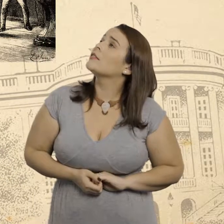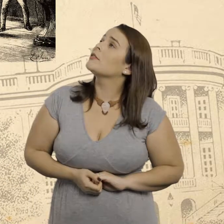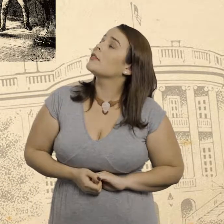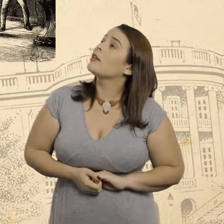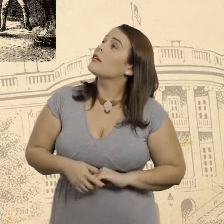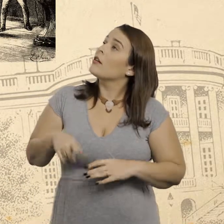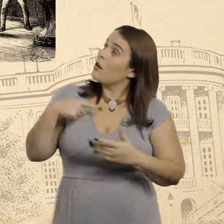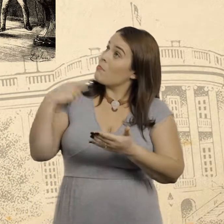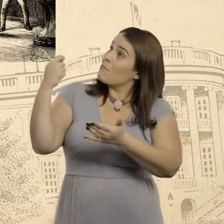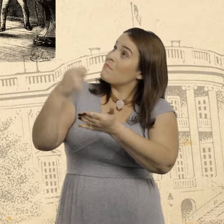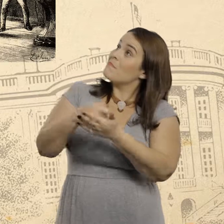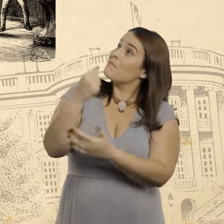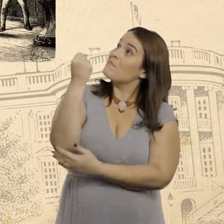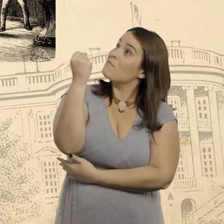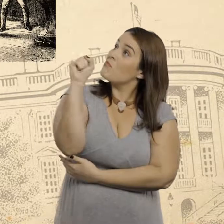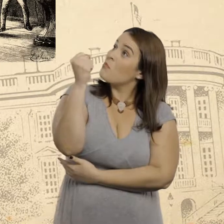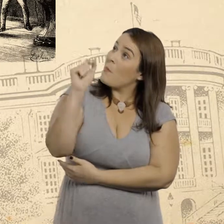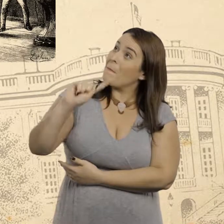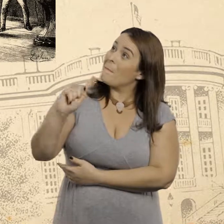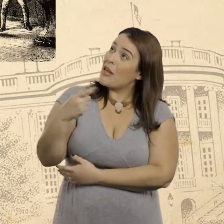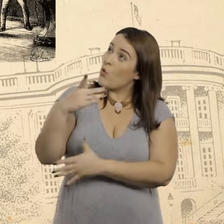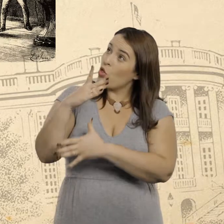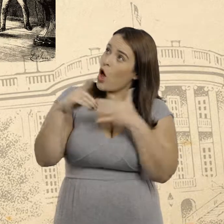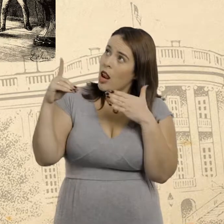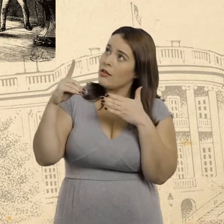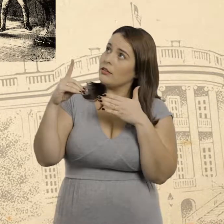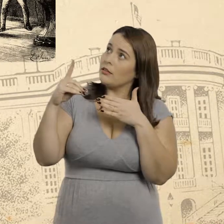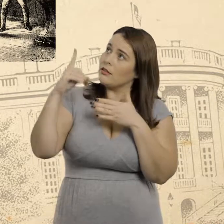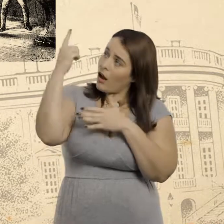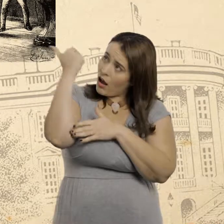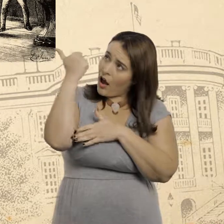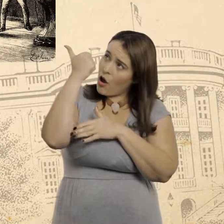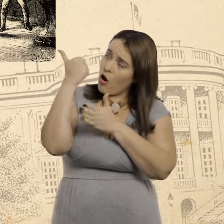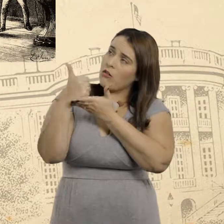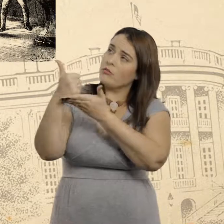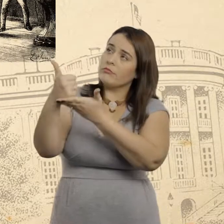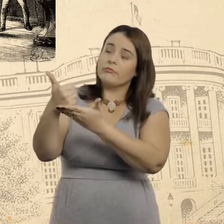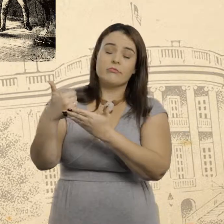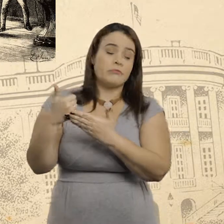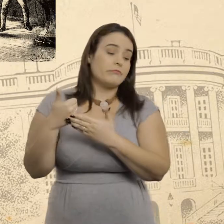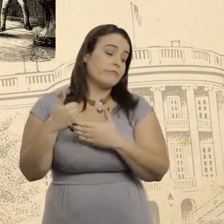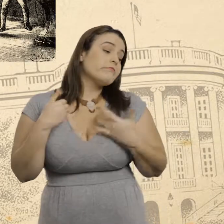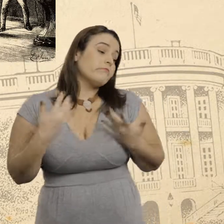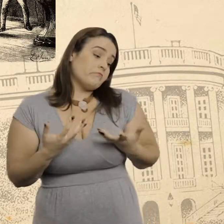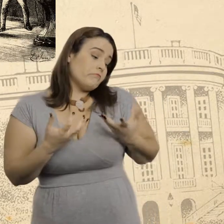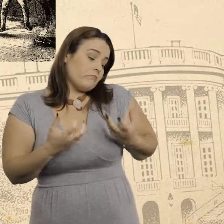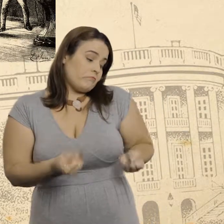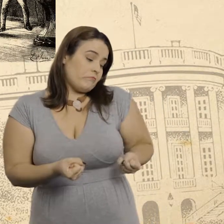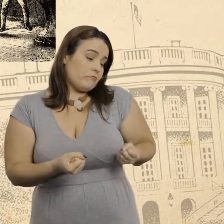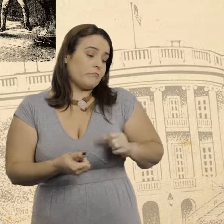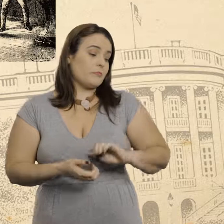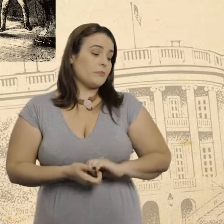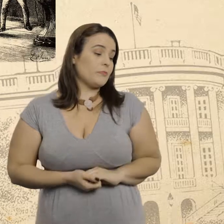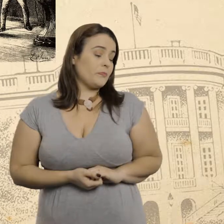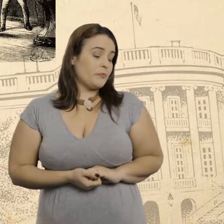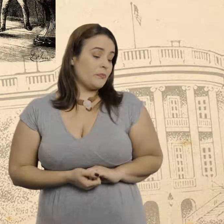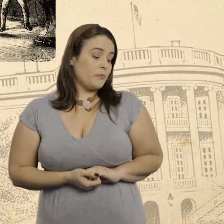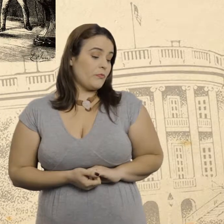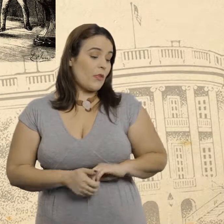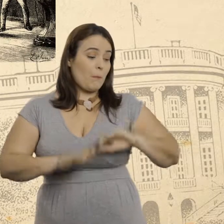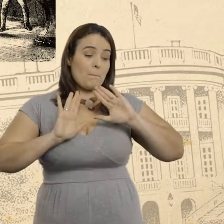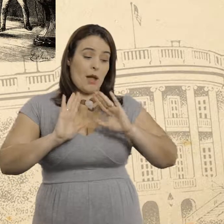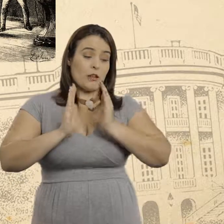França. Phileas Fogg ofereceu pagar $8.000 pela carona. E o comandante aceitou.